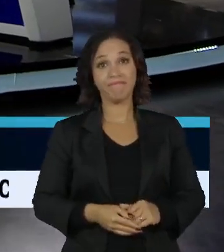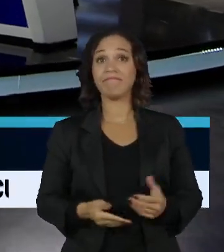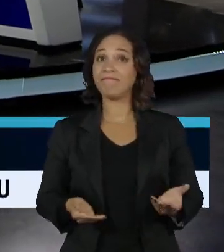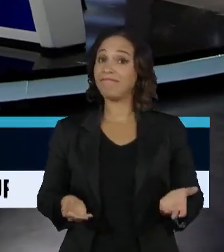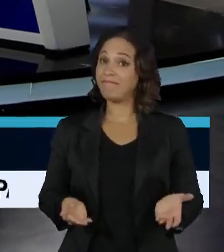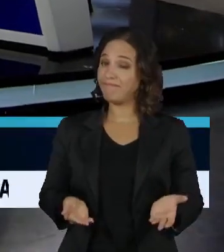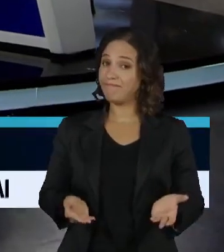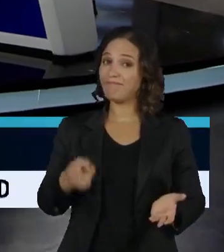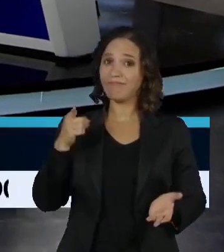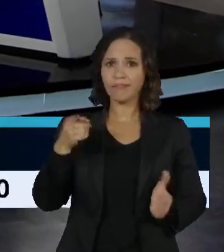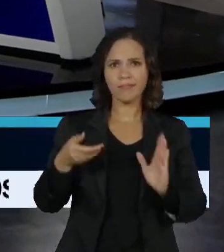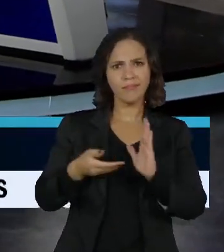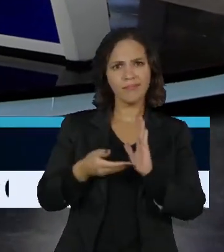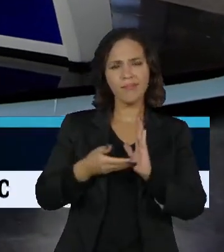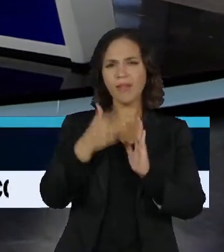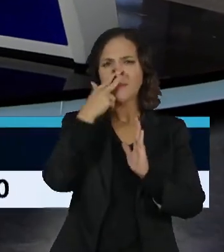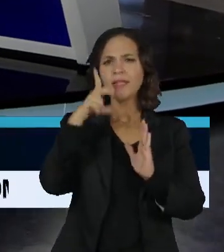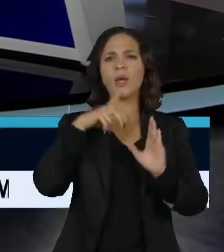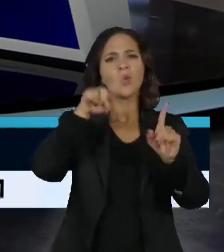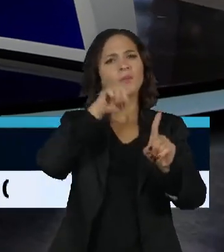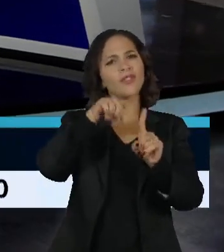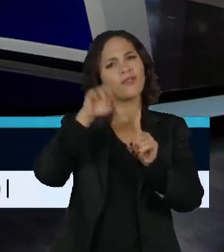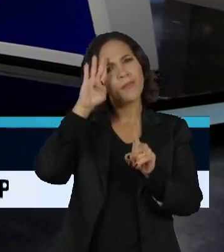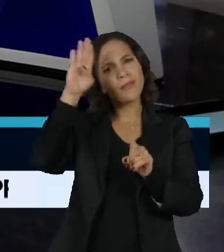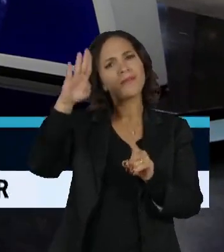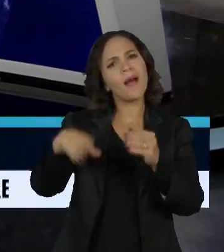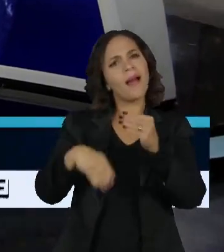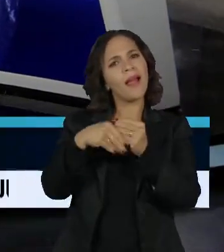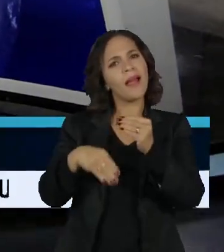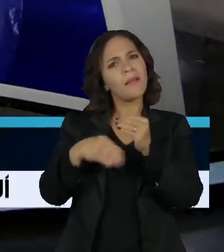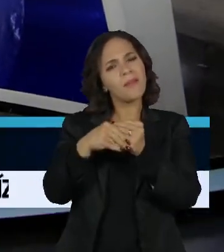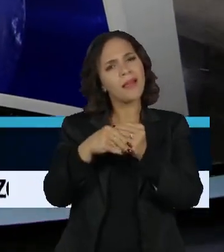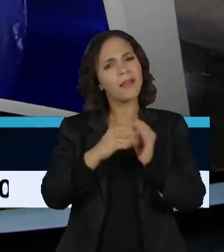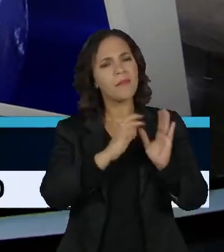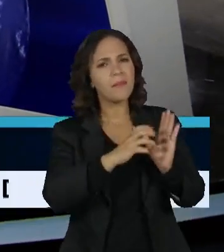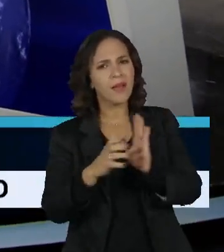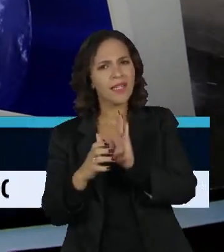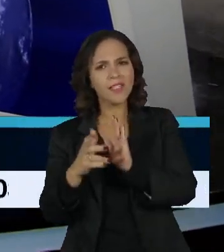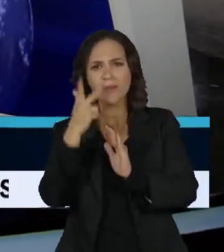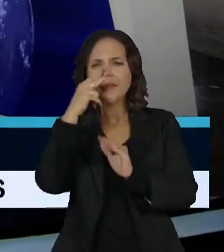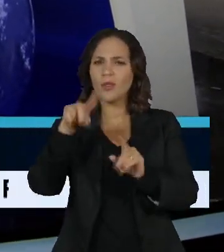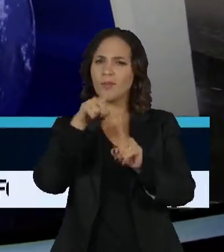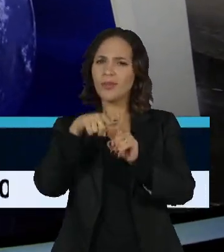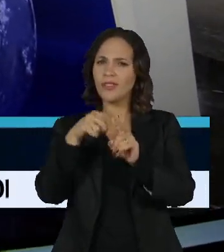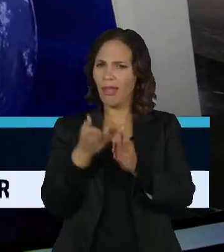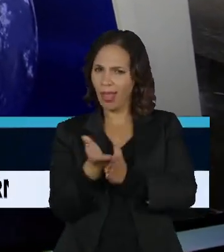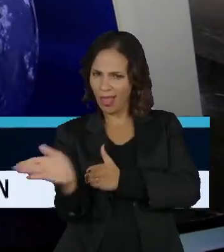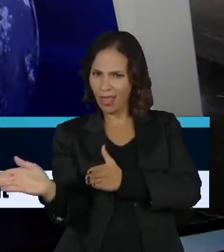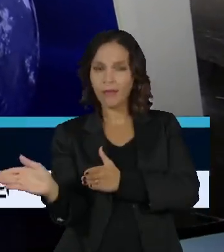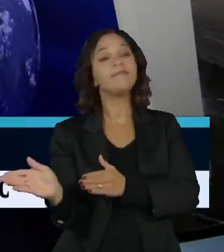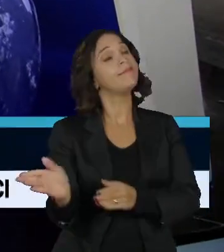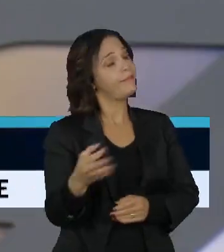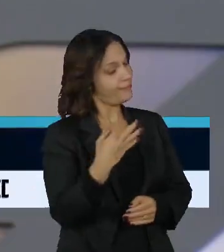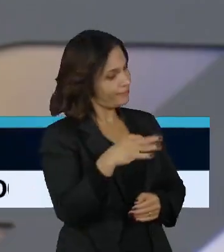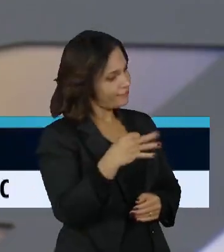Cláudia, o Congresso tem desvirtuado o princípio das emendas parlamentares? Com certeza, não é?